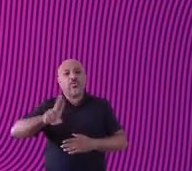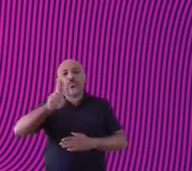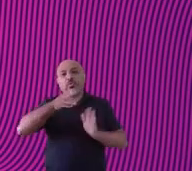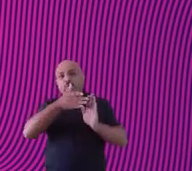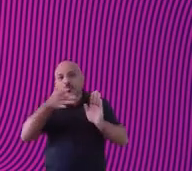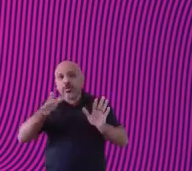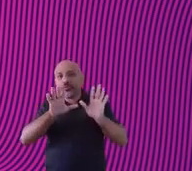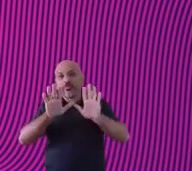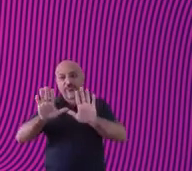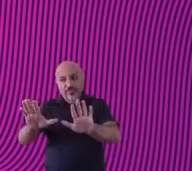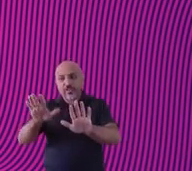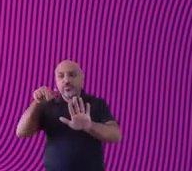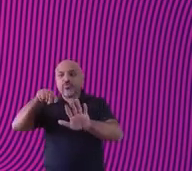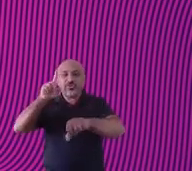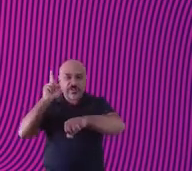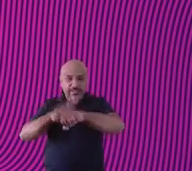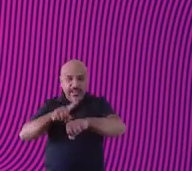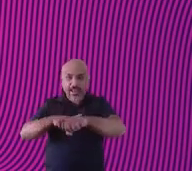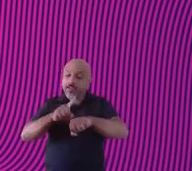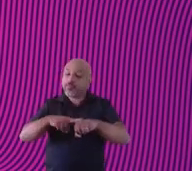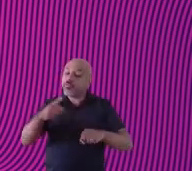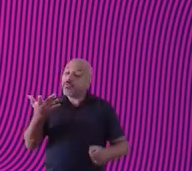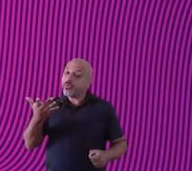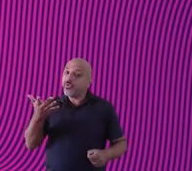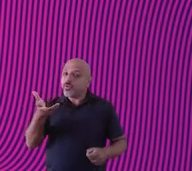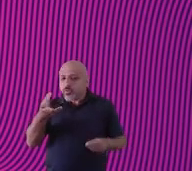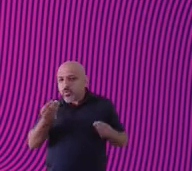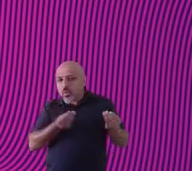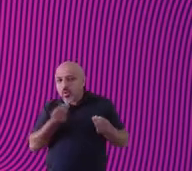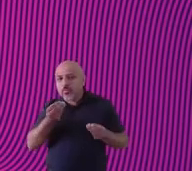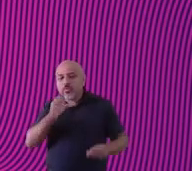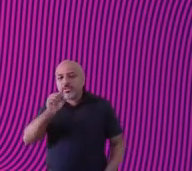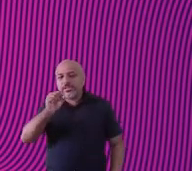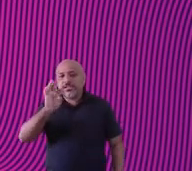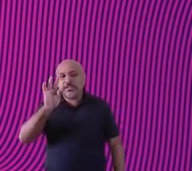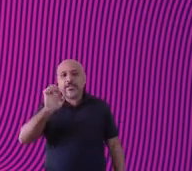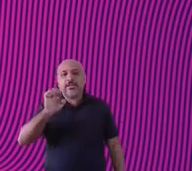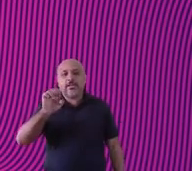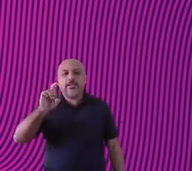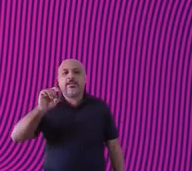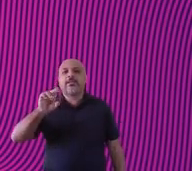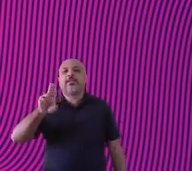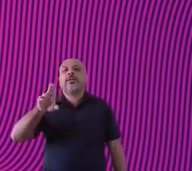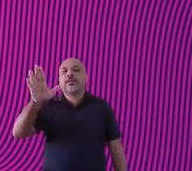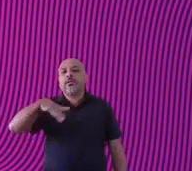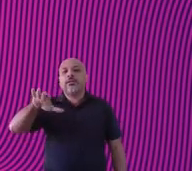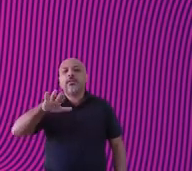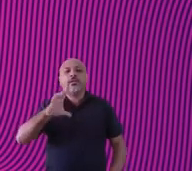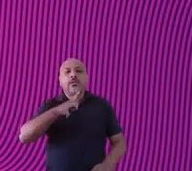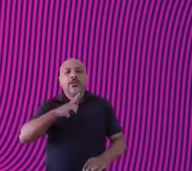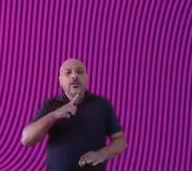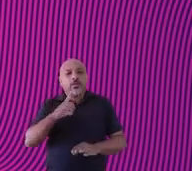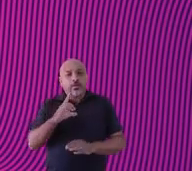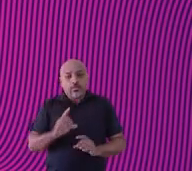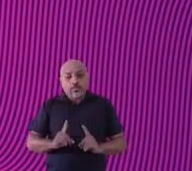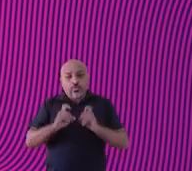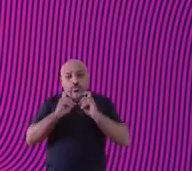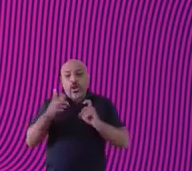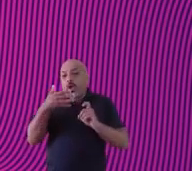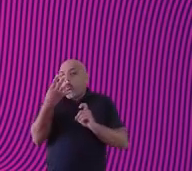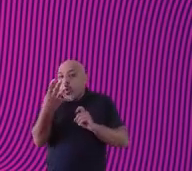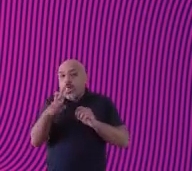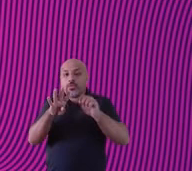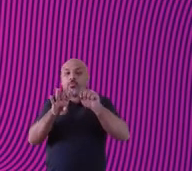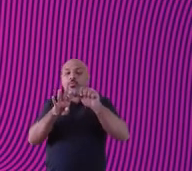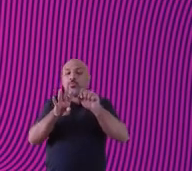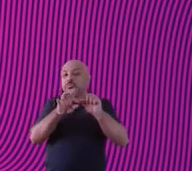período de tempo é uma coisa contrária um pouco a Standard o uso do da tomada que a cada quatro semanas e até